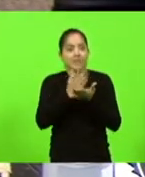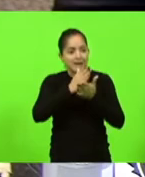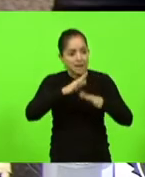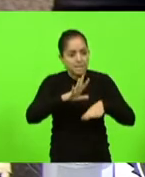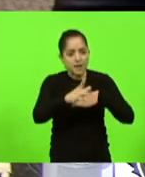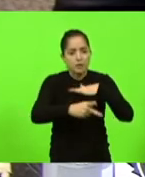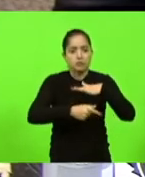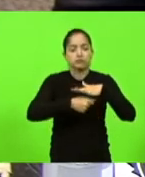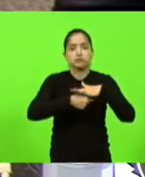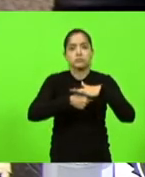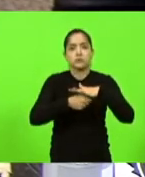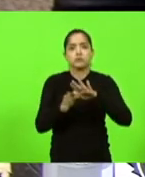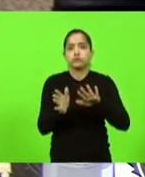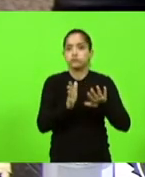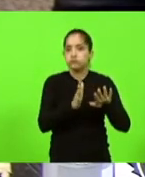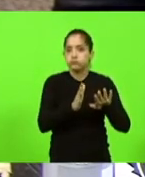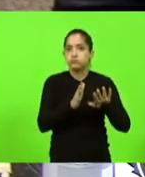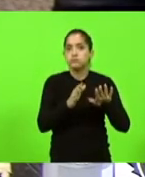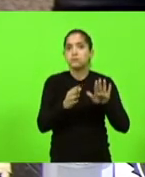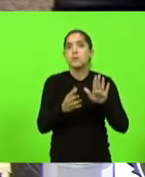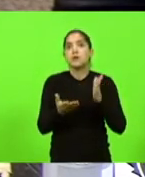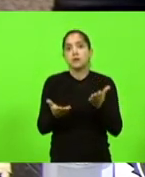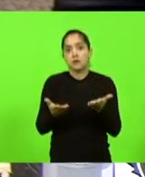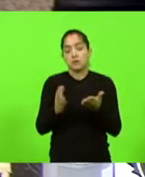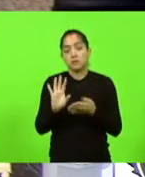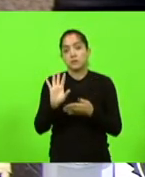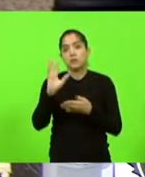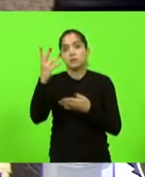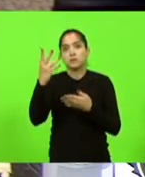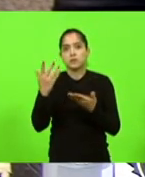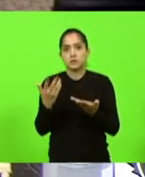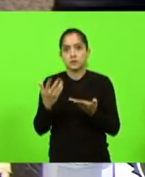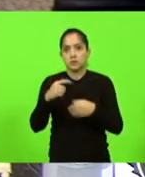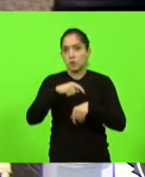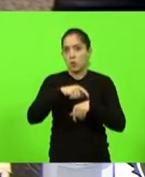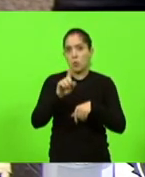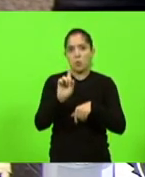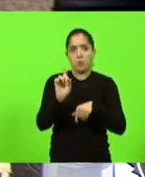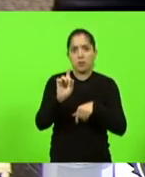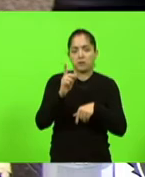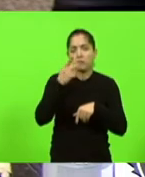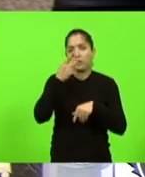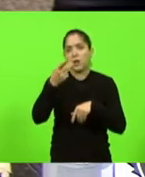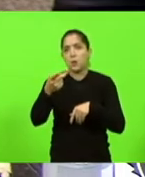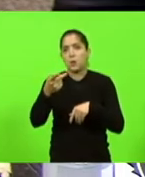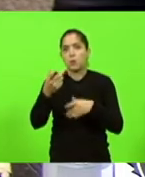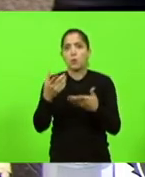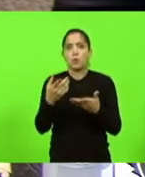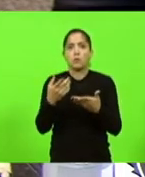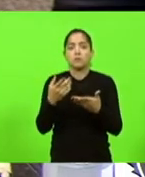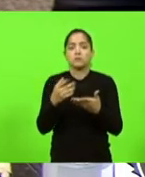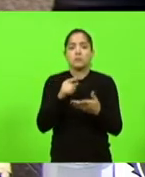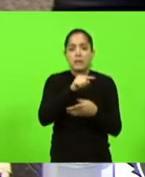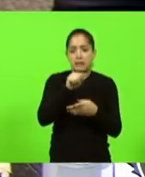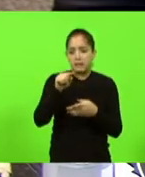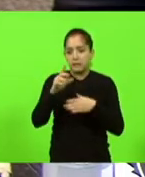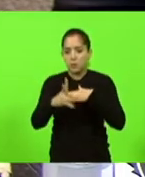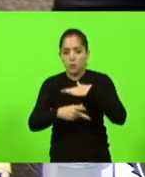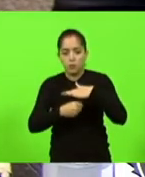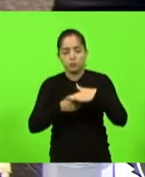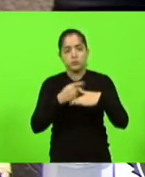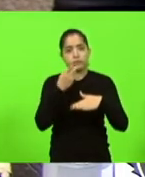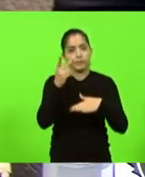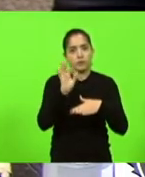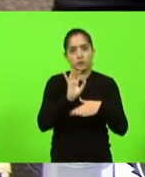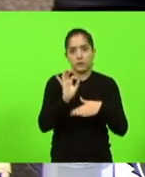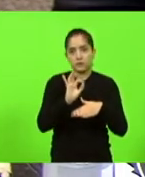isso é o que está acontecendo. Em nenhum momento aqui falou de A ou B ser corrupto. Então,